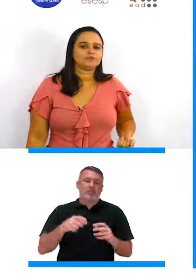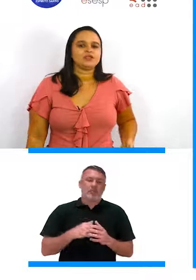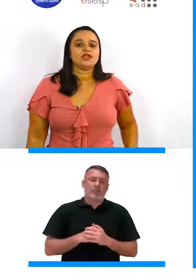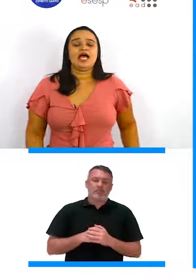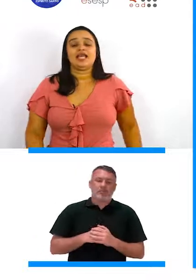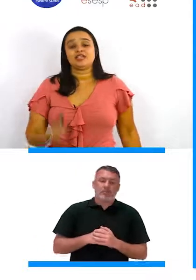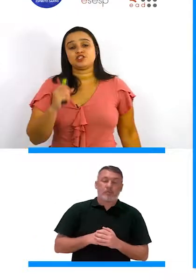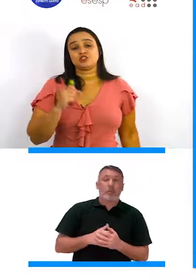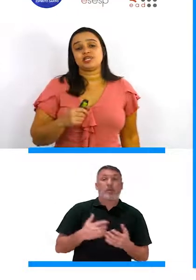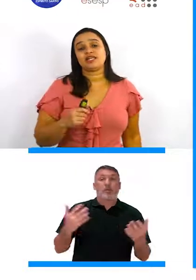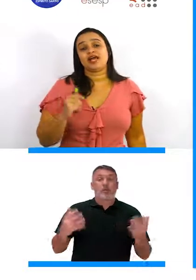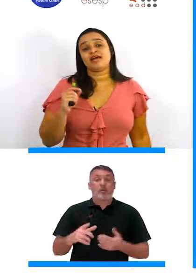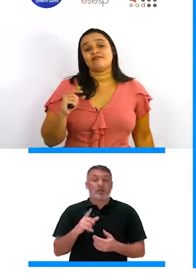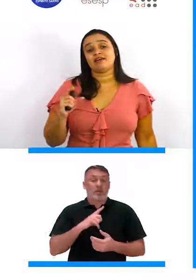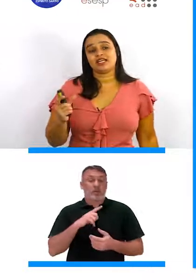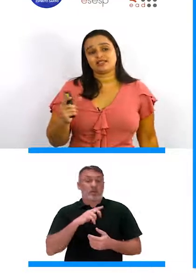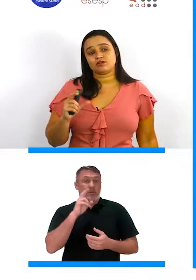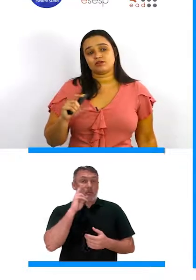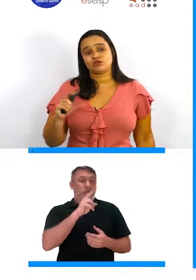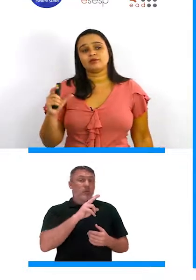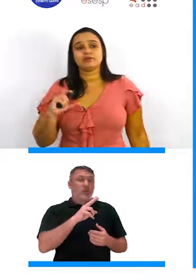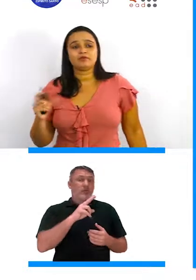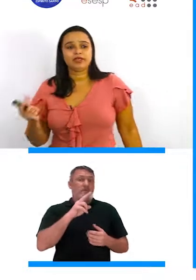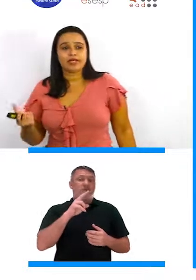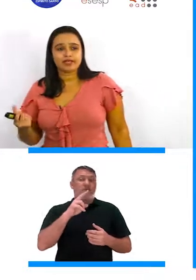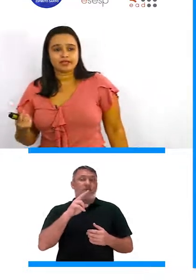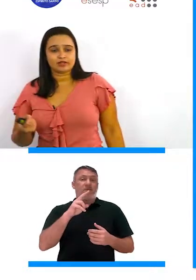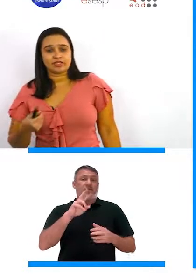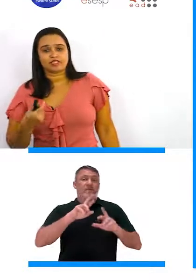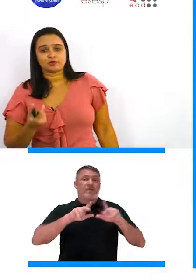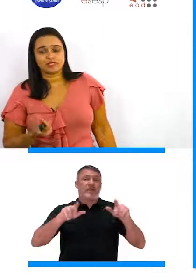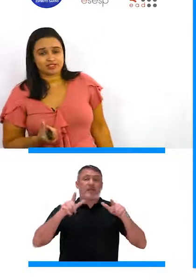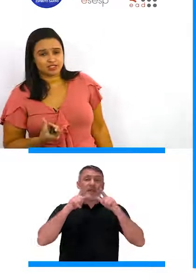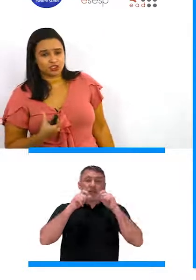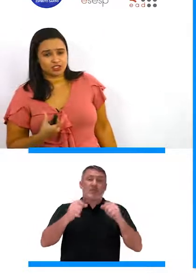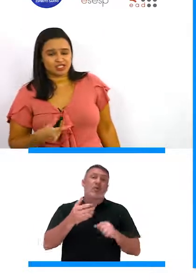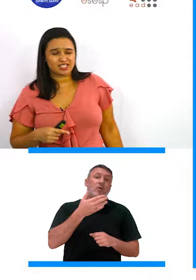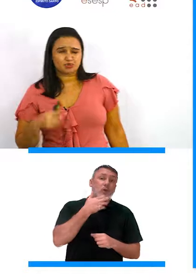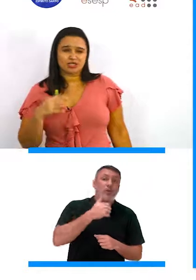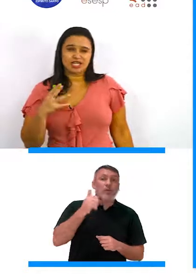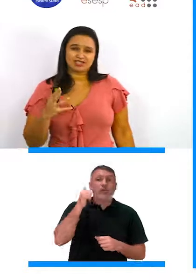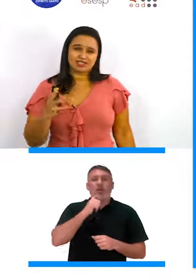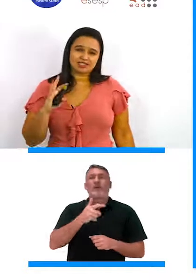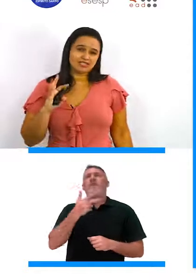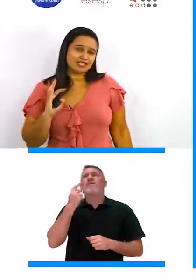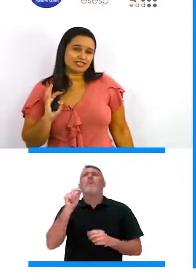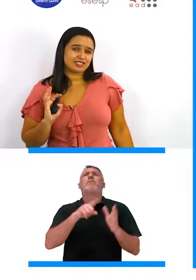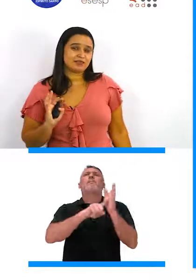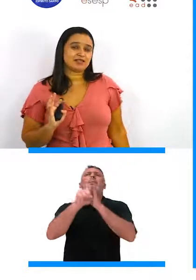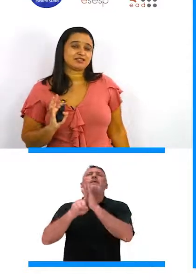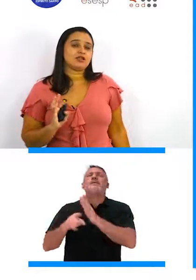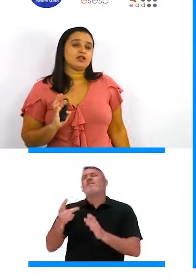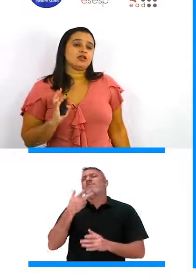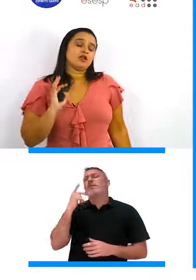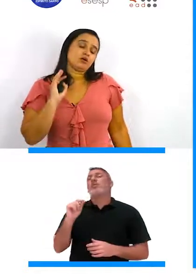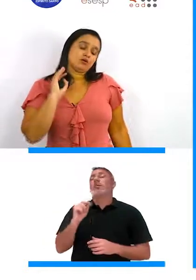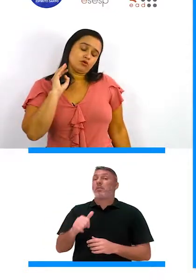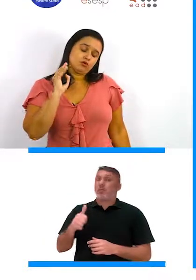questão. Aí a gente tem a variação de homem para mulher. O que as pesquisas dizem? Que as mulheres elas tendem a ser